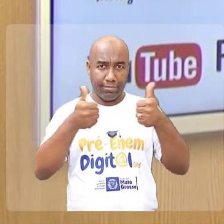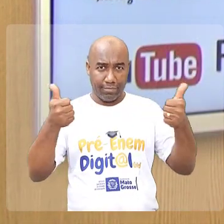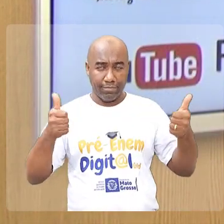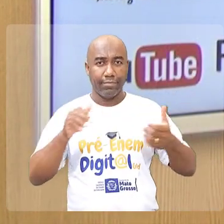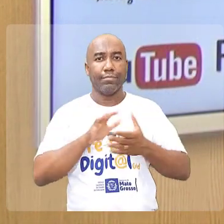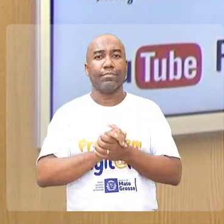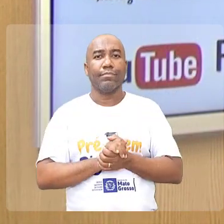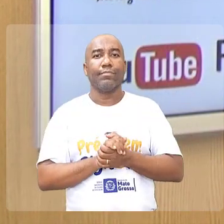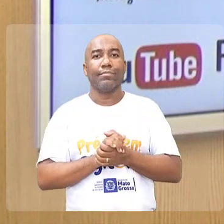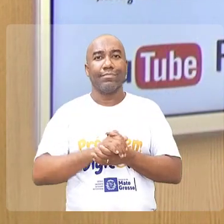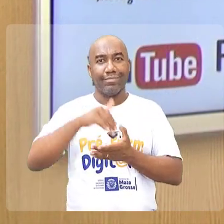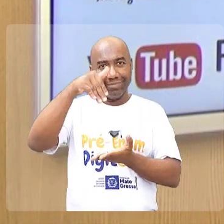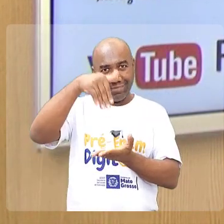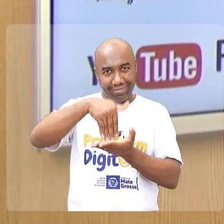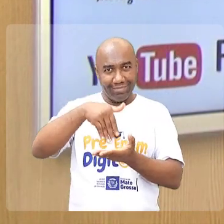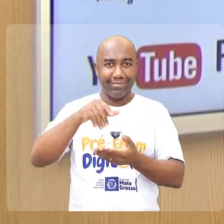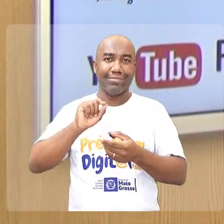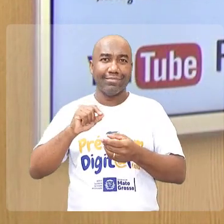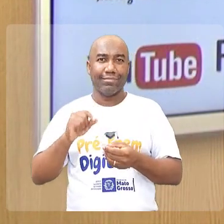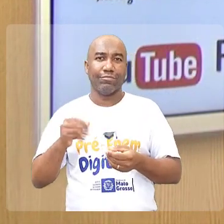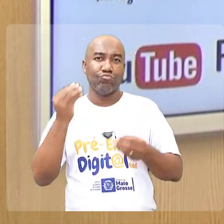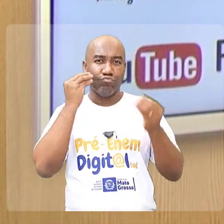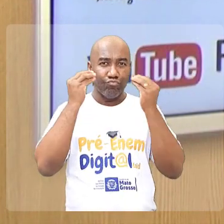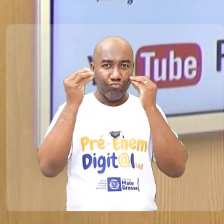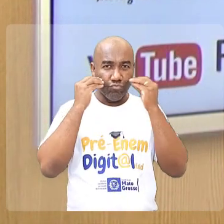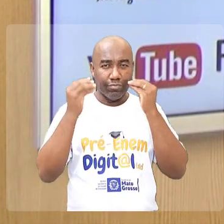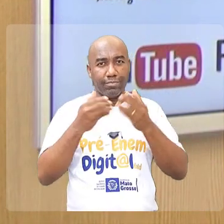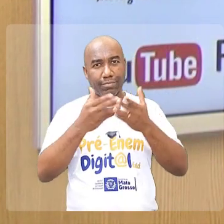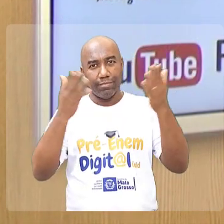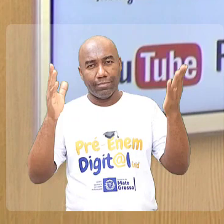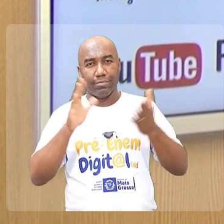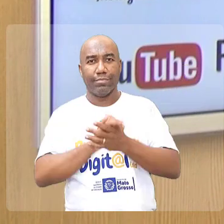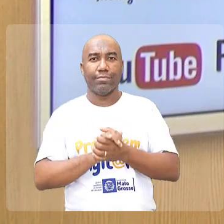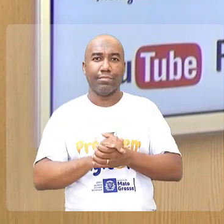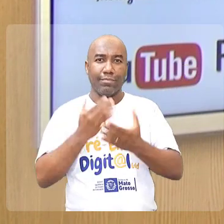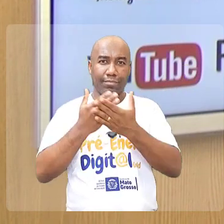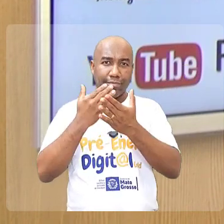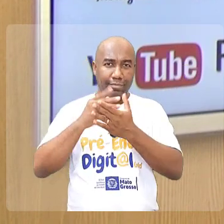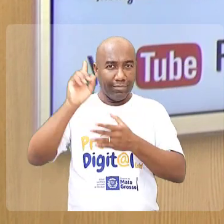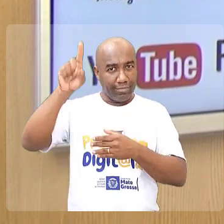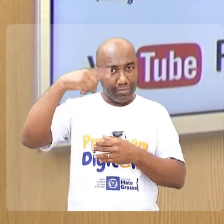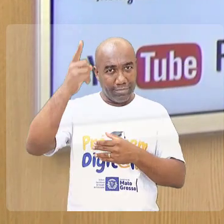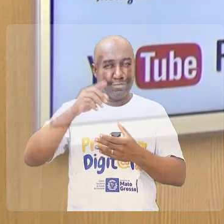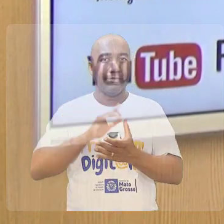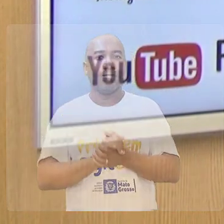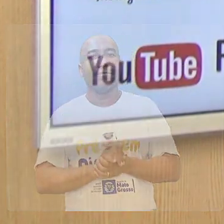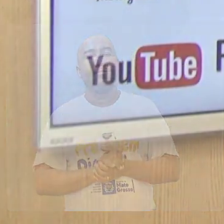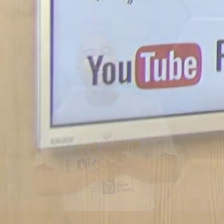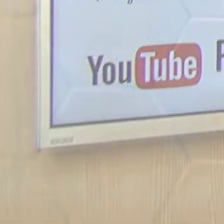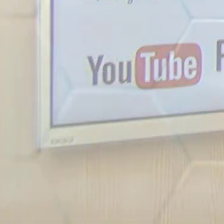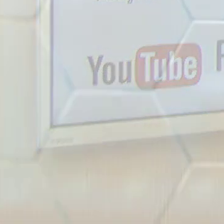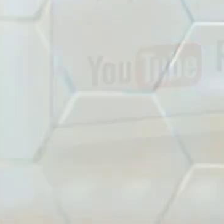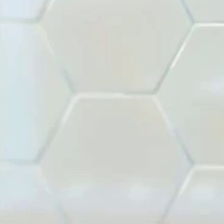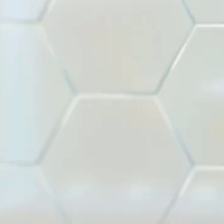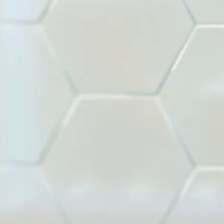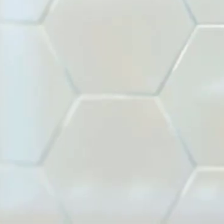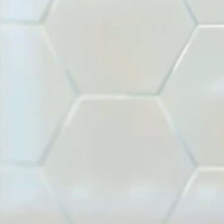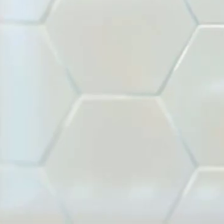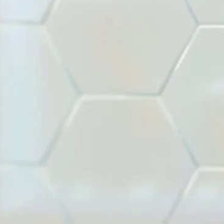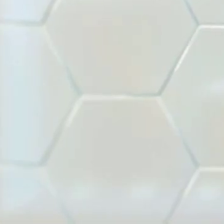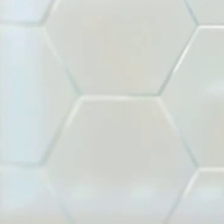É isso, queridos, estamos chegando ao final. Um beijo no seu coração e até o nosso próximo encontro.